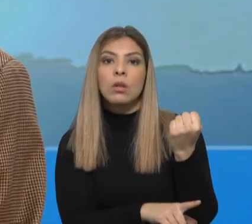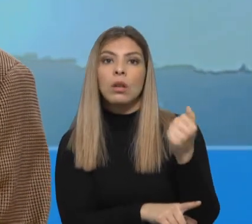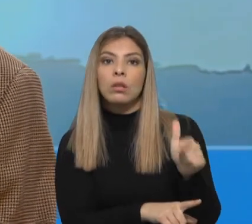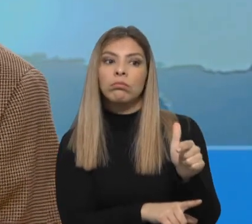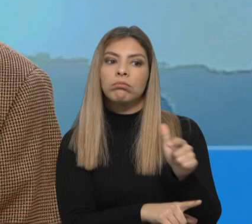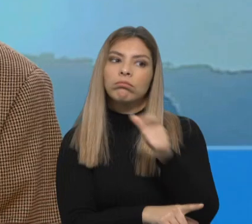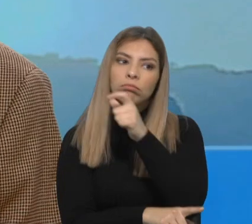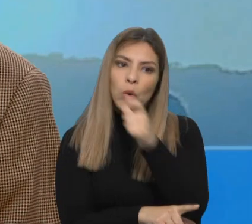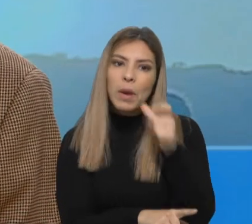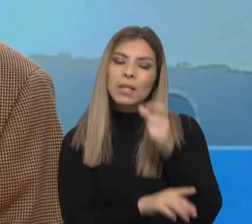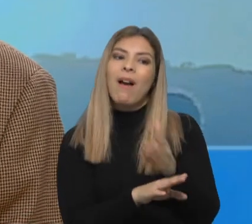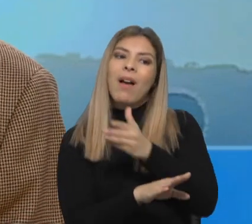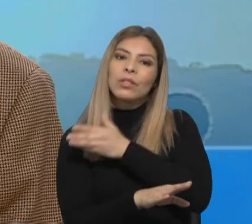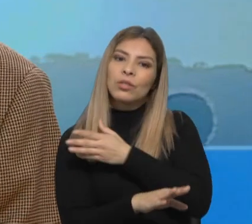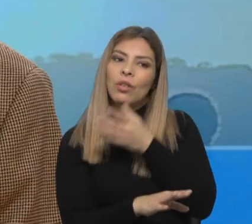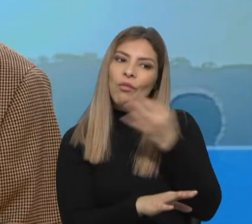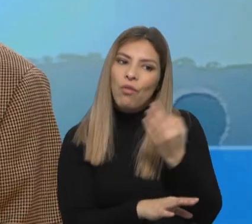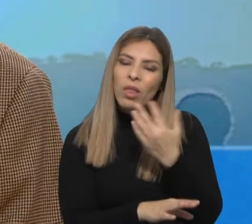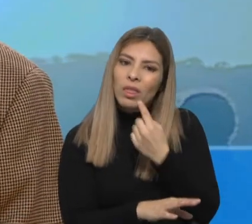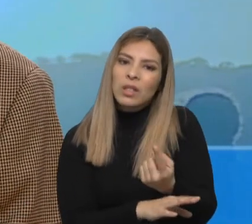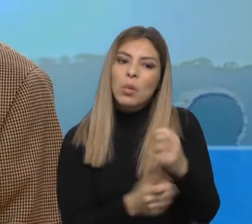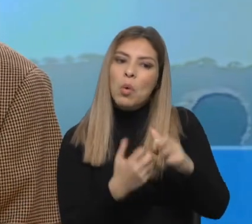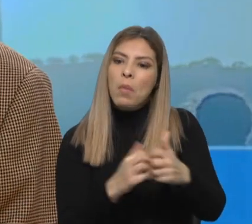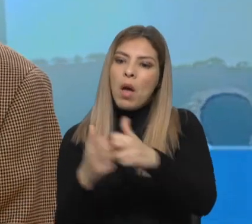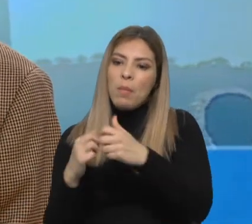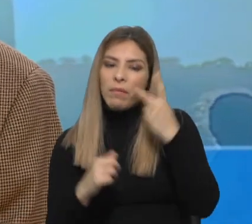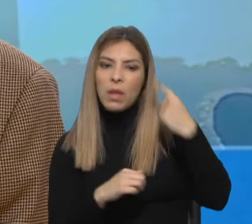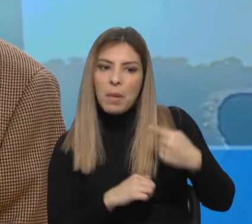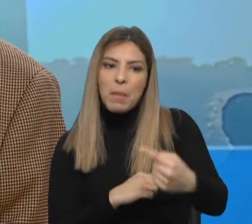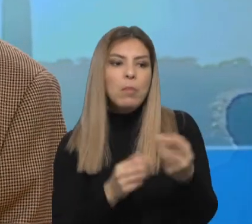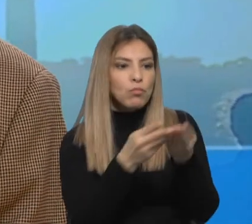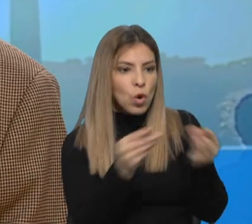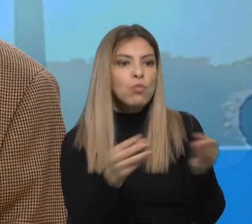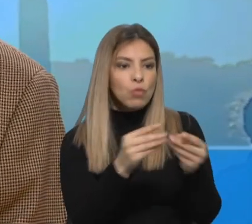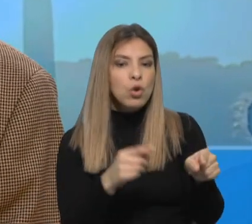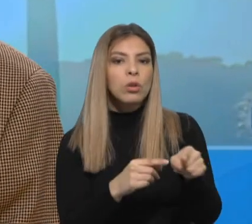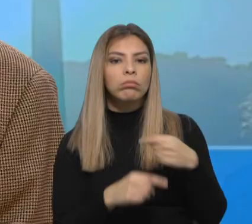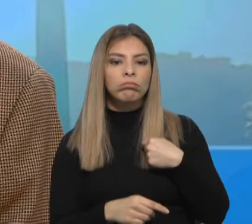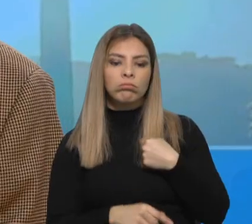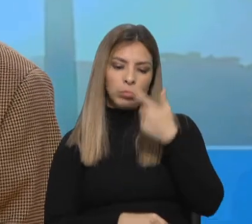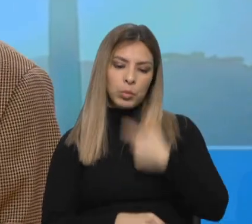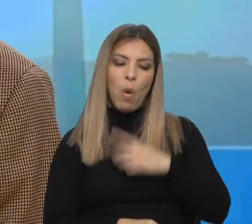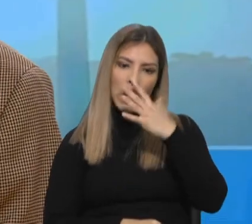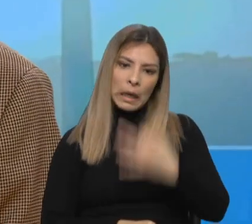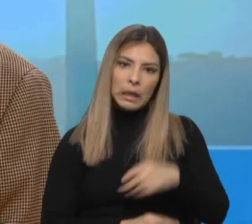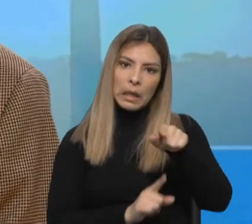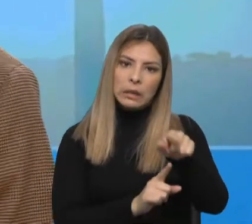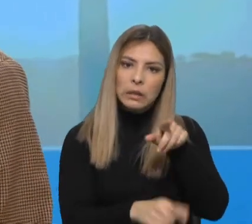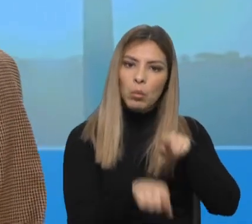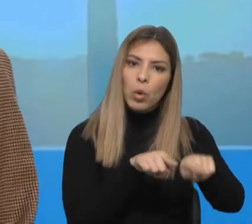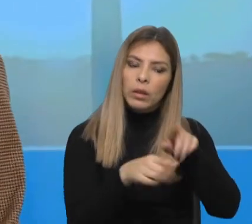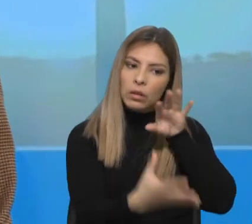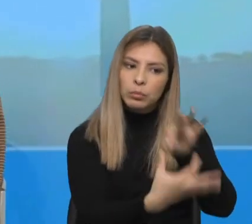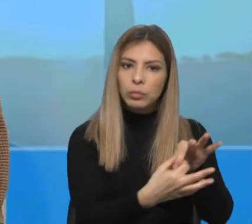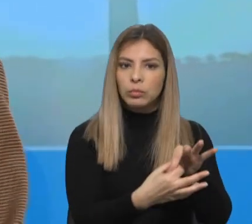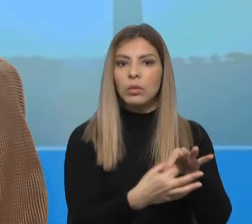cumprir aquilo que é o tratamento dos problemas que afetam o dia-a-dia dos portugueses. E, portanto, se os políticos tiverem essa premissa bem assente, estou certo